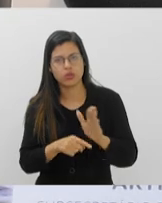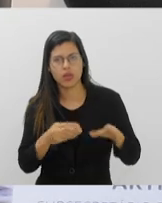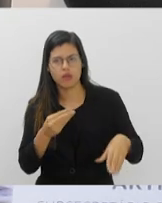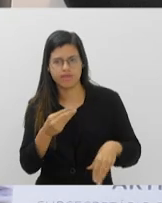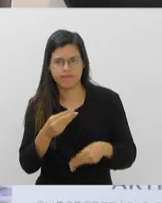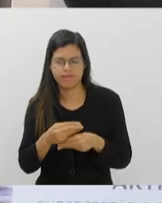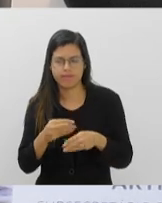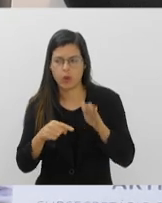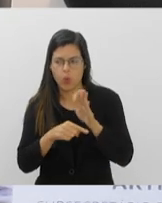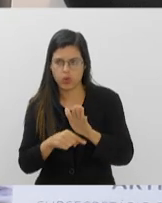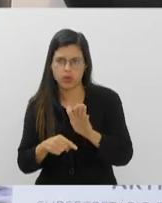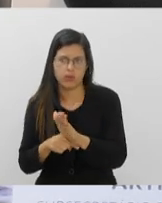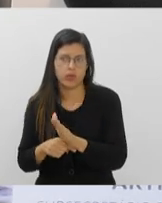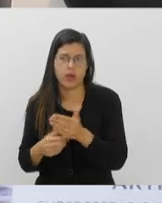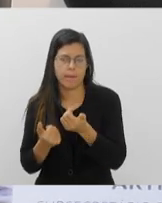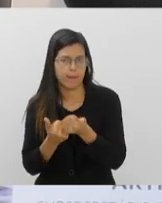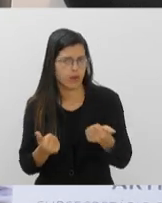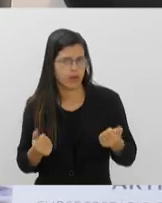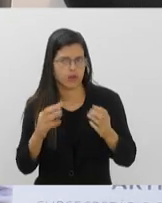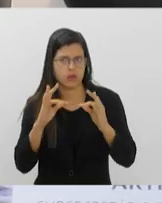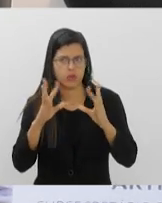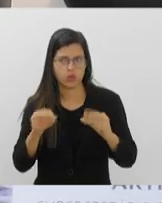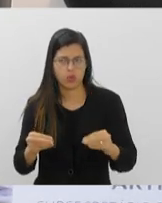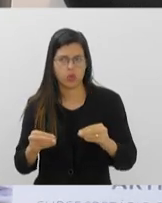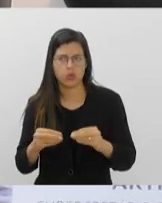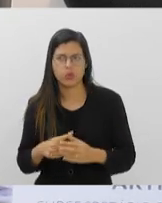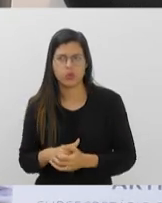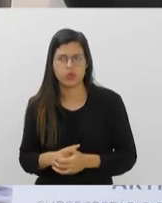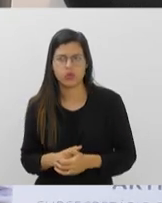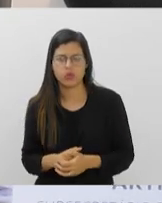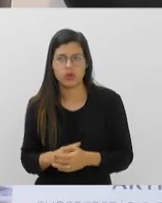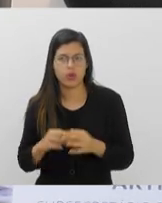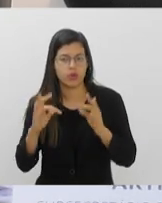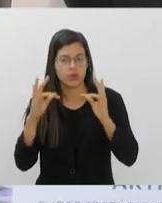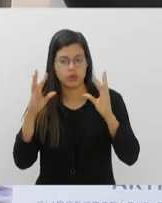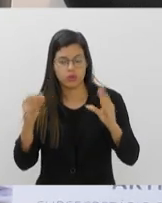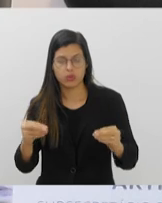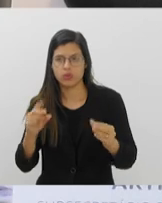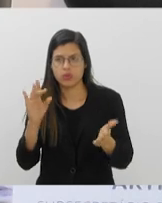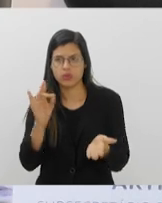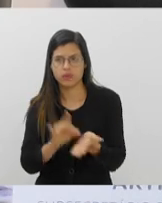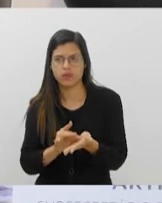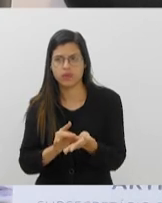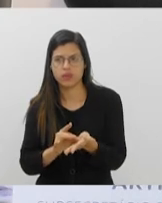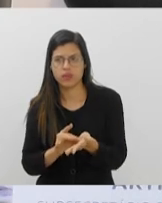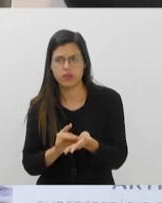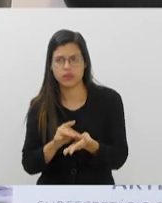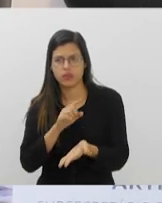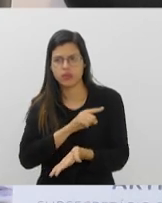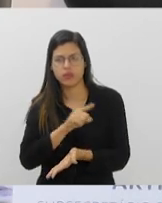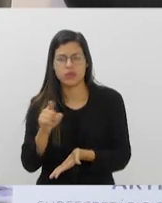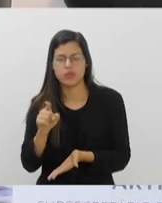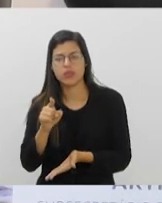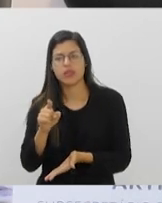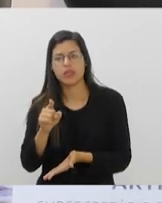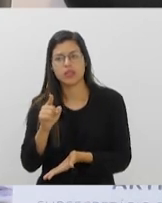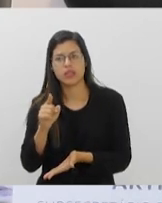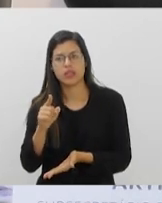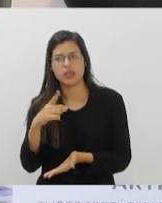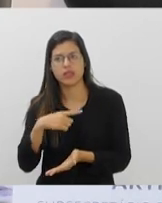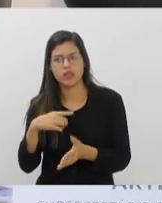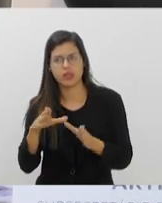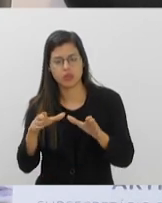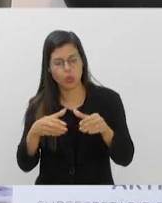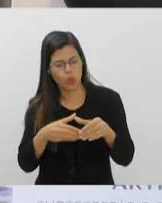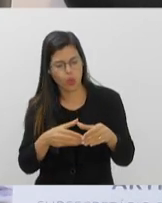vocês tá com todos eh sem exceção todos mesmo para que vocês possam ter essa frente e